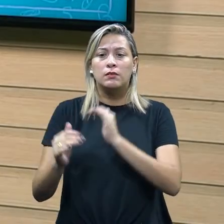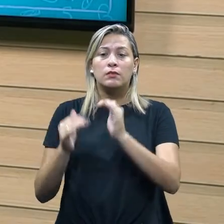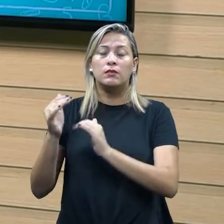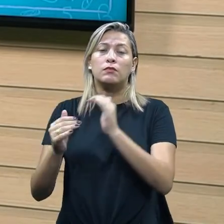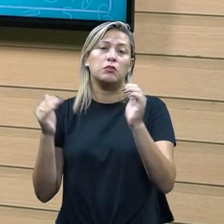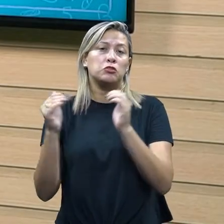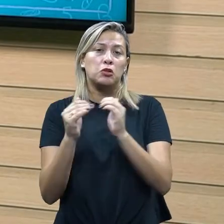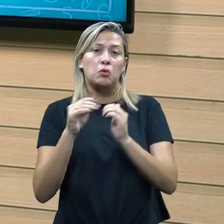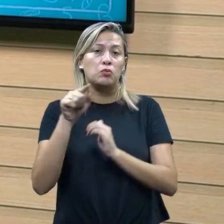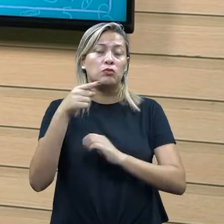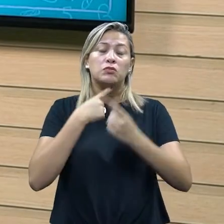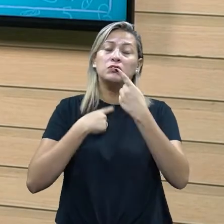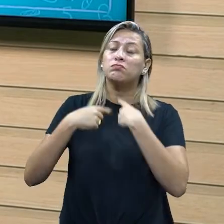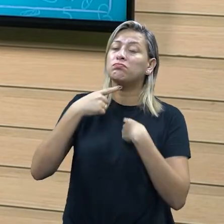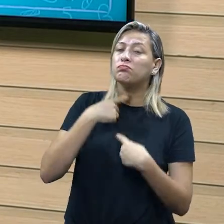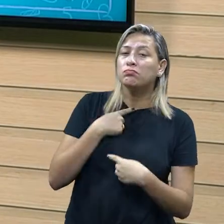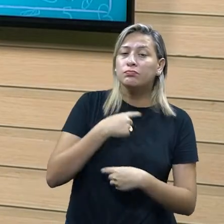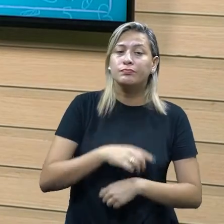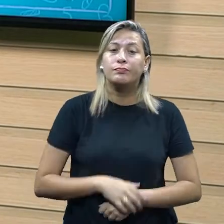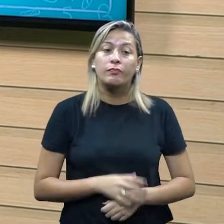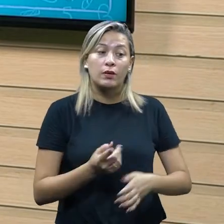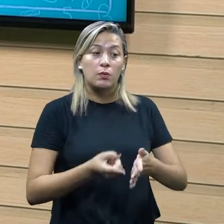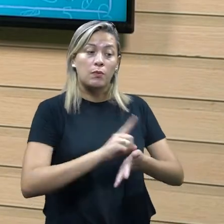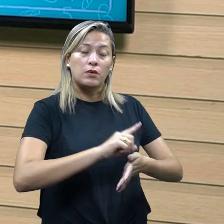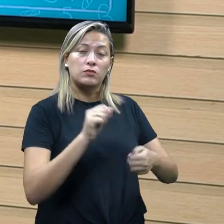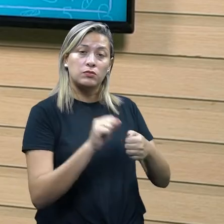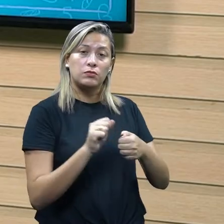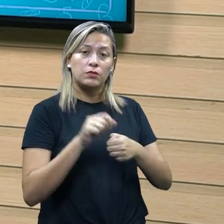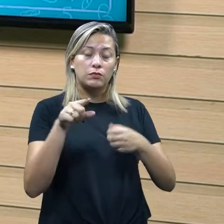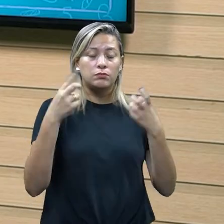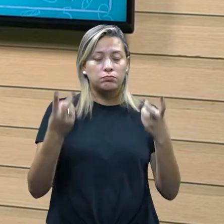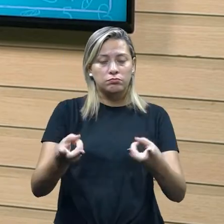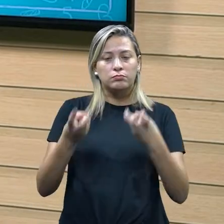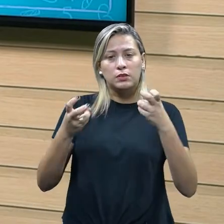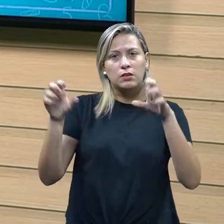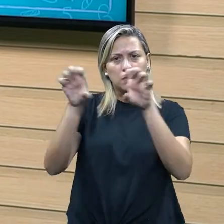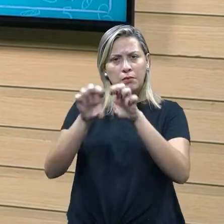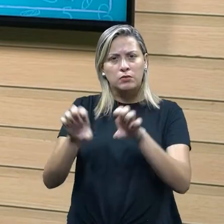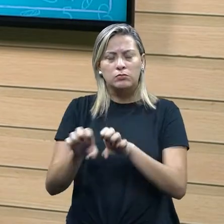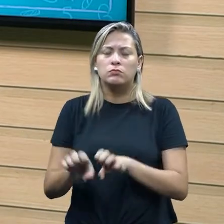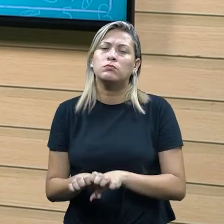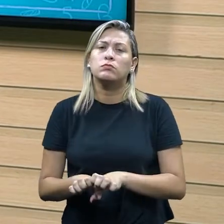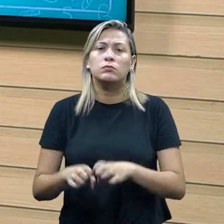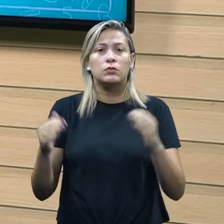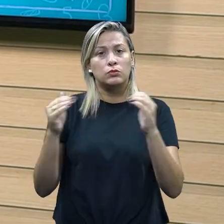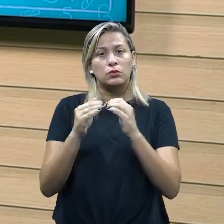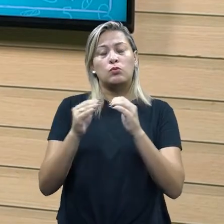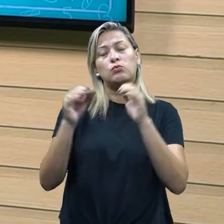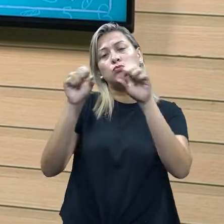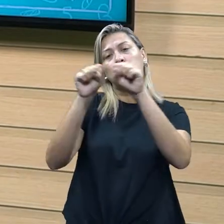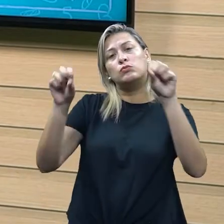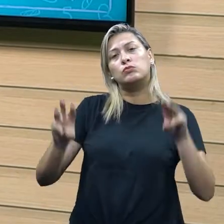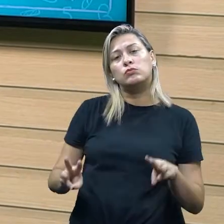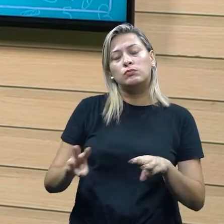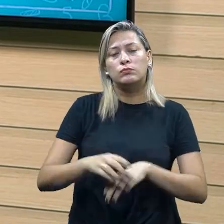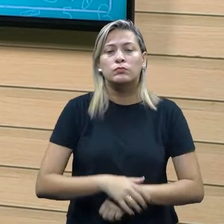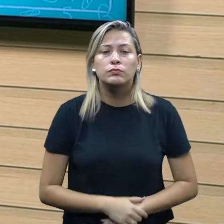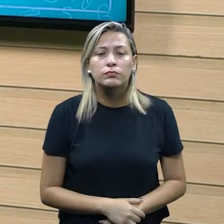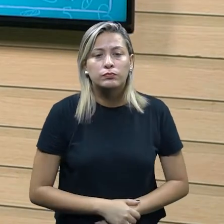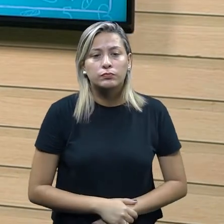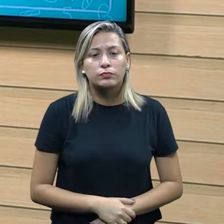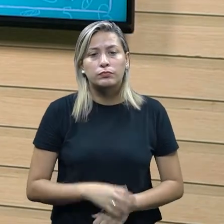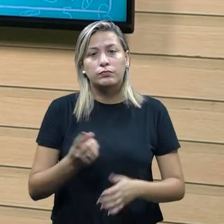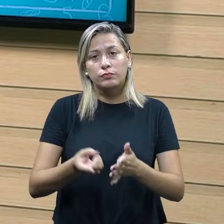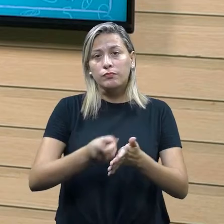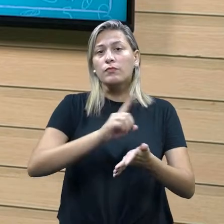antes mesmo de você confeccionar, você consegue ali verificar toda aquela estrutura através dos softwares, né? Antes de ele